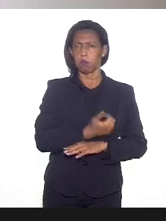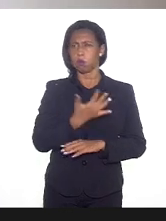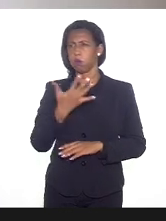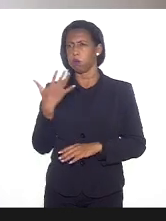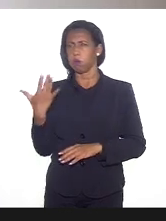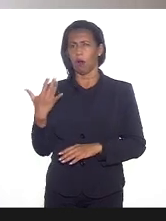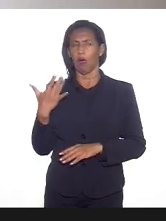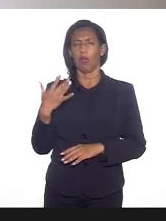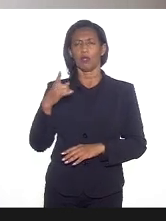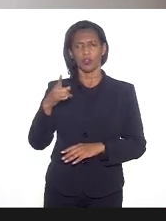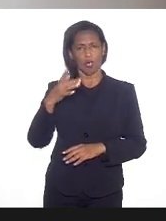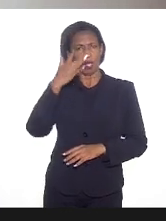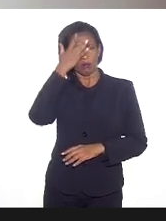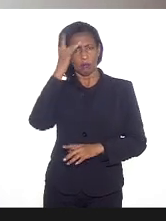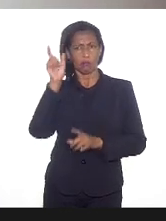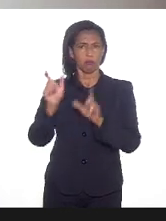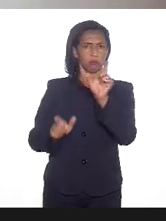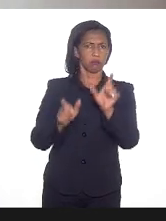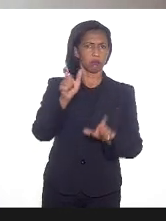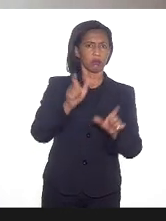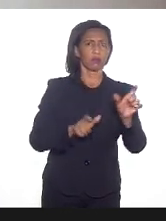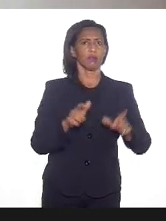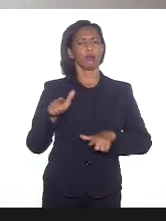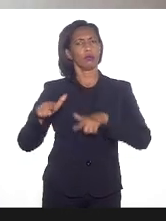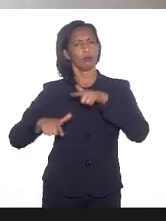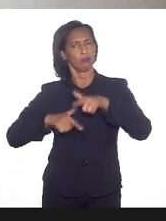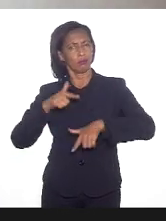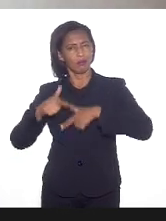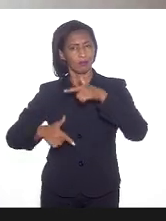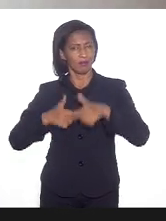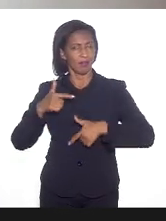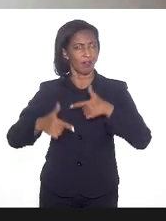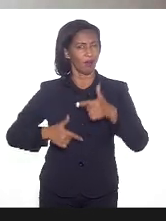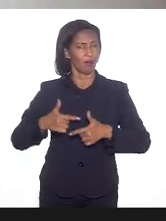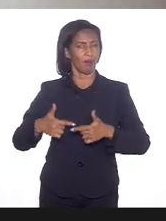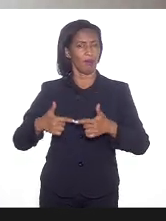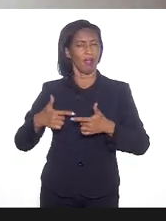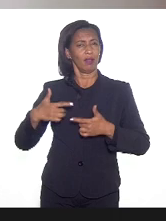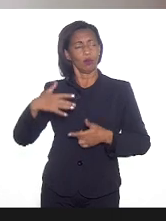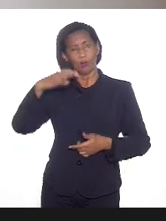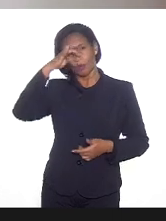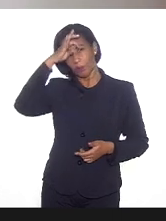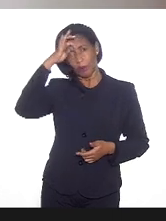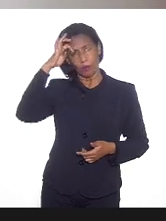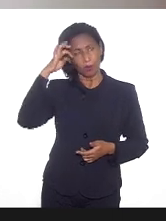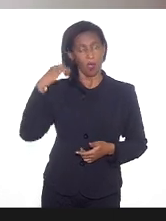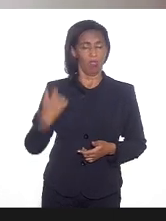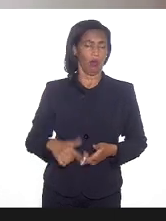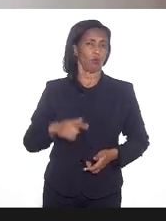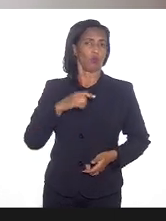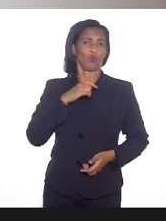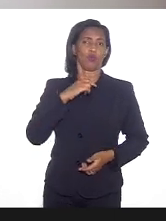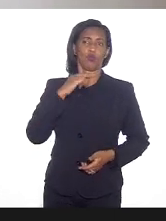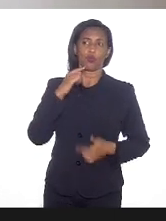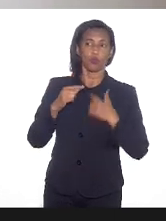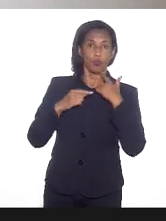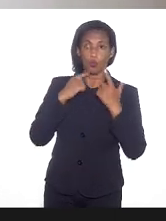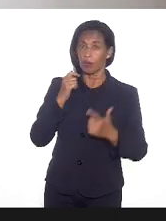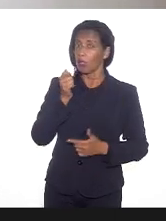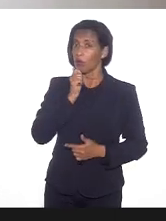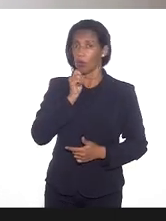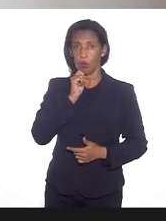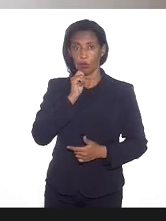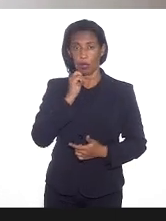de depoentes, num trabalho árduo que, não só, eu não tenho dúvida, nos ajudou